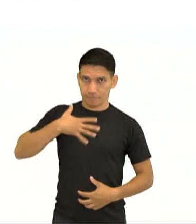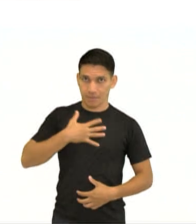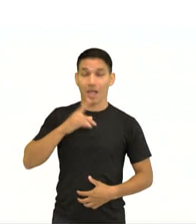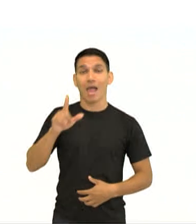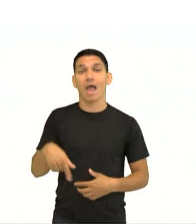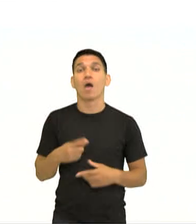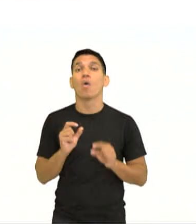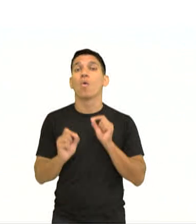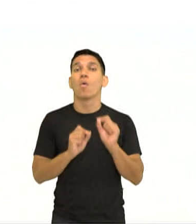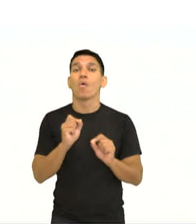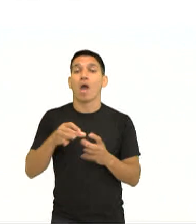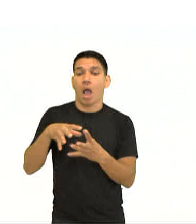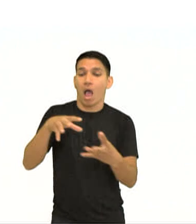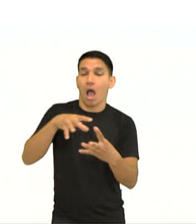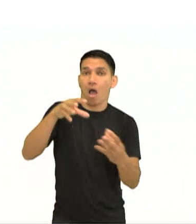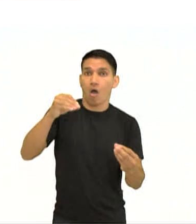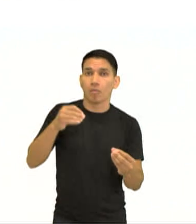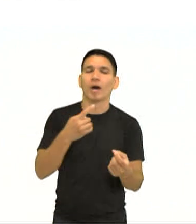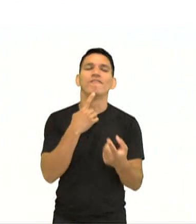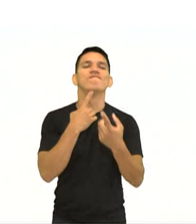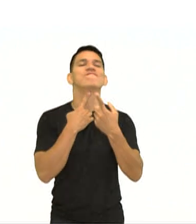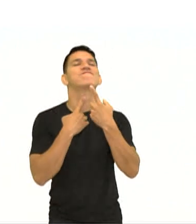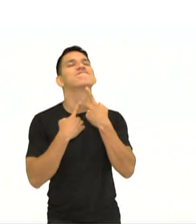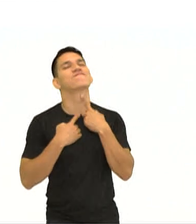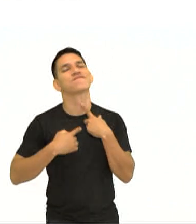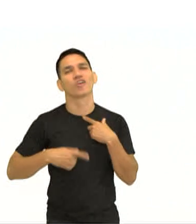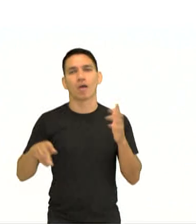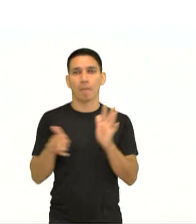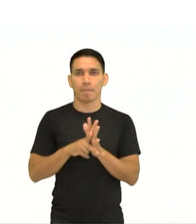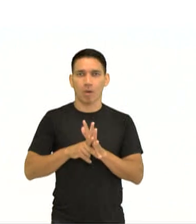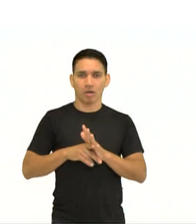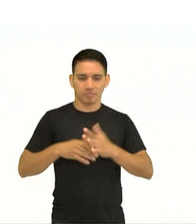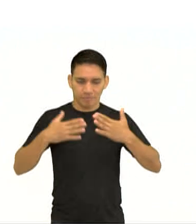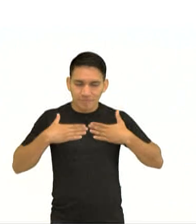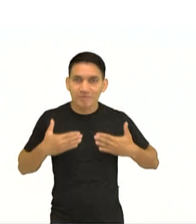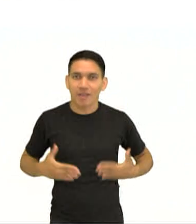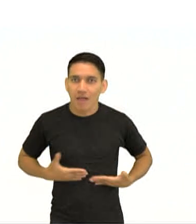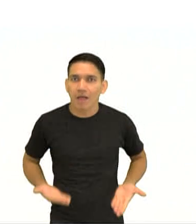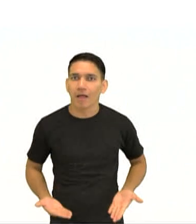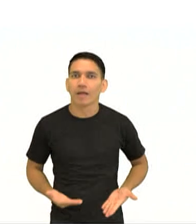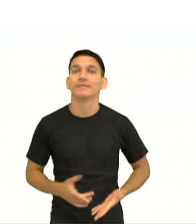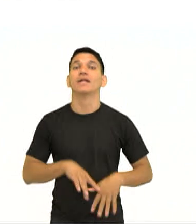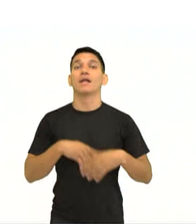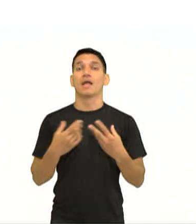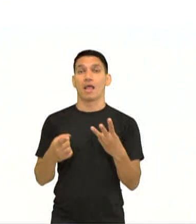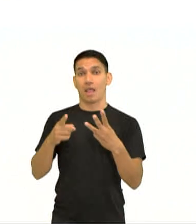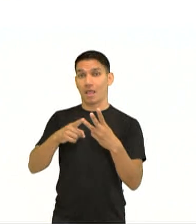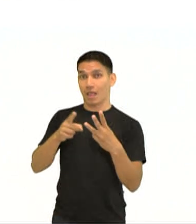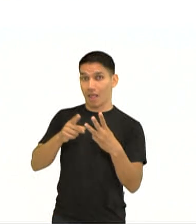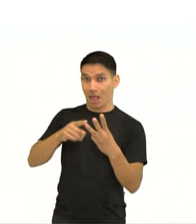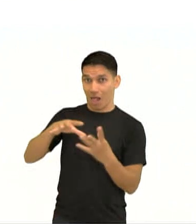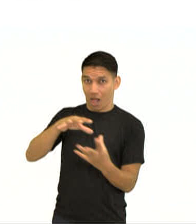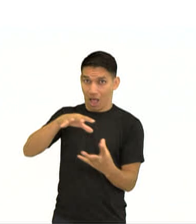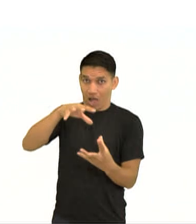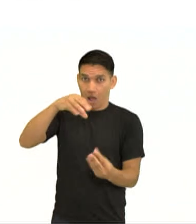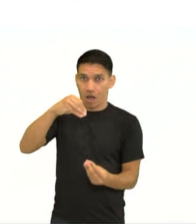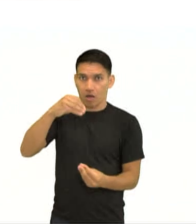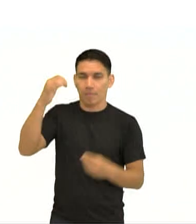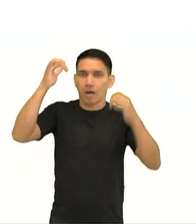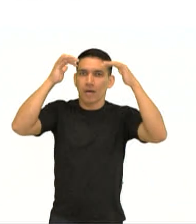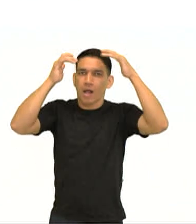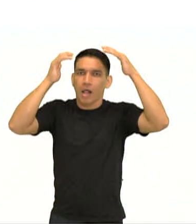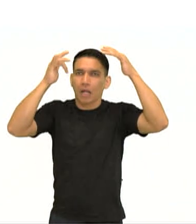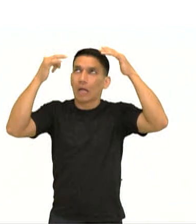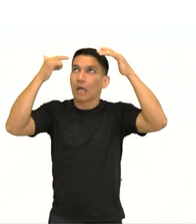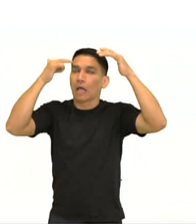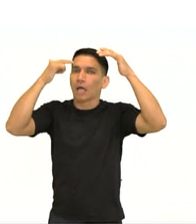relacionada aos desejos carnais, de acordo com Platão. A alma irracível, localizada no peito, é a alma irracível.